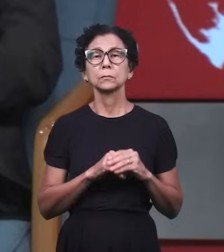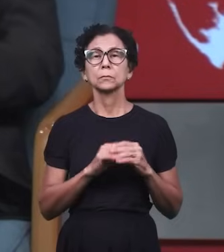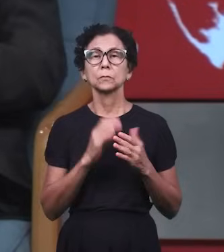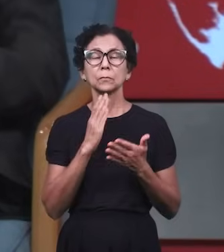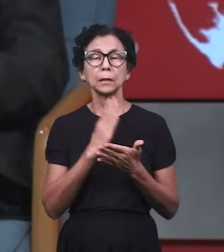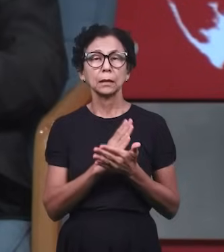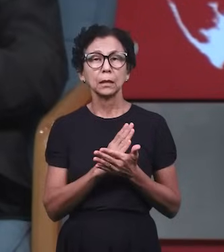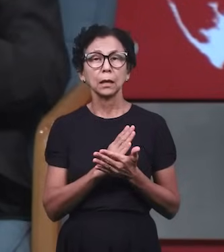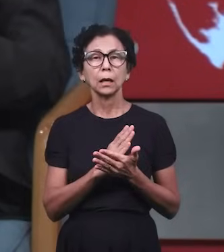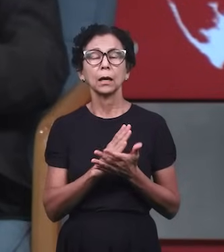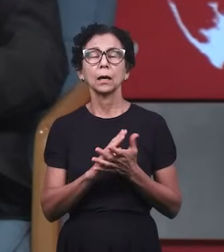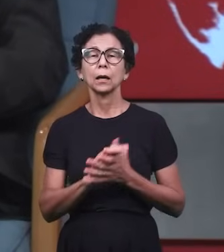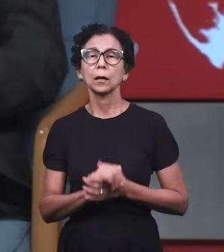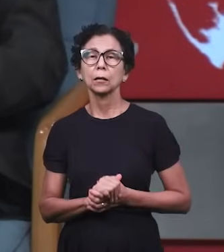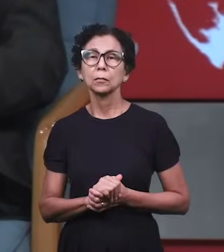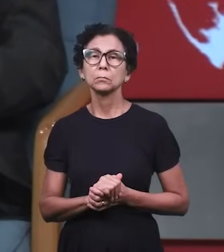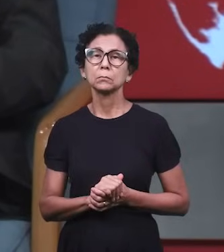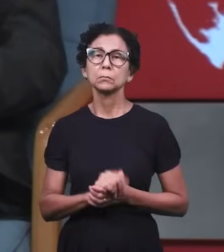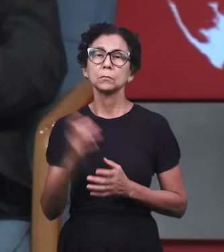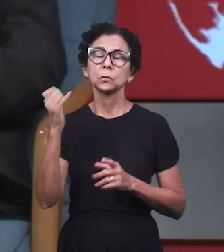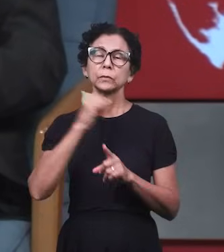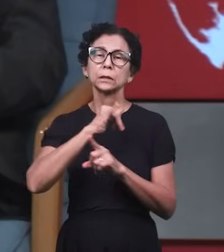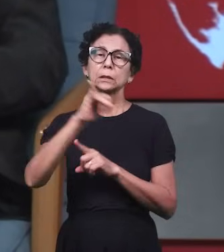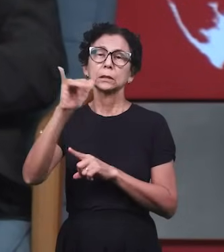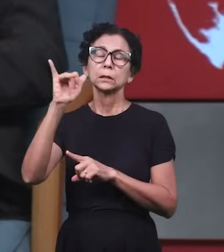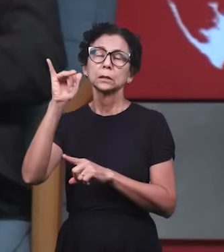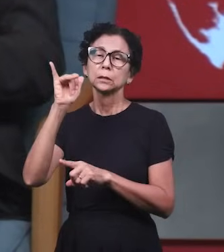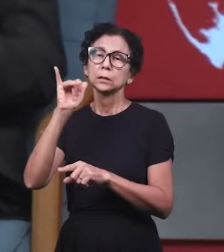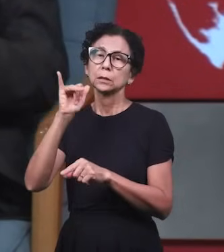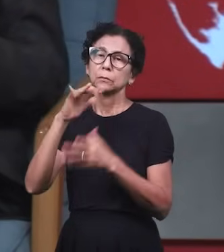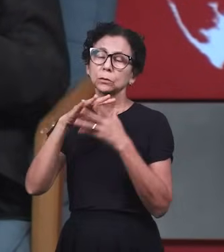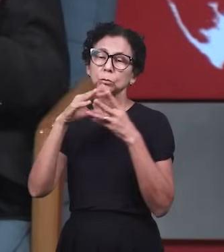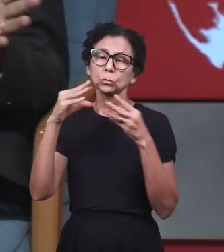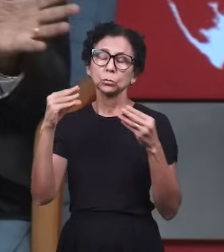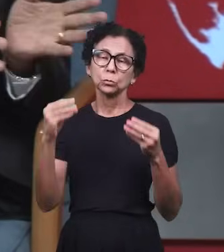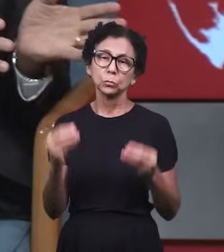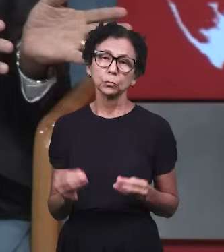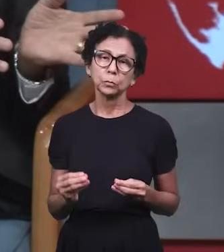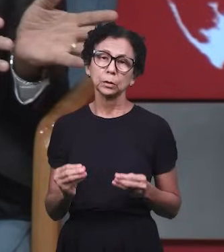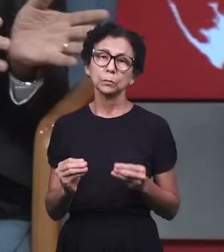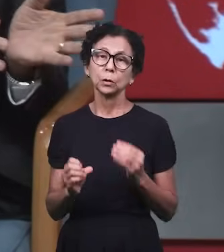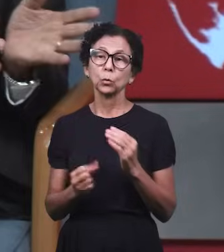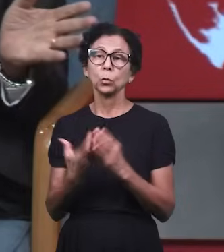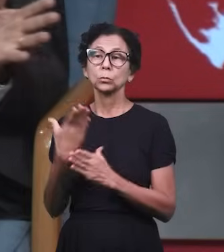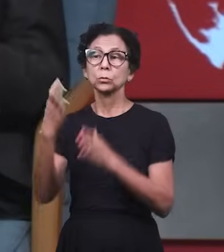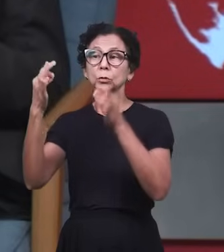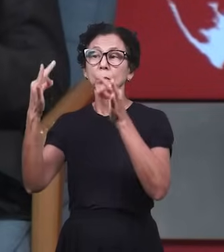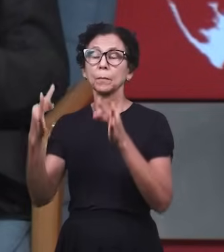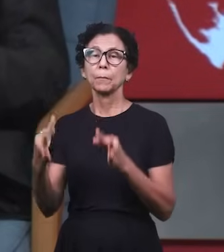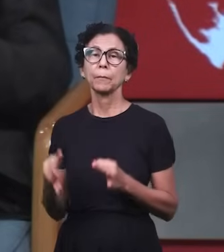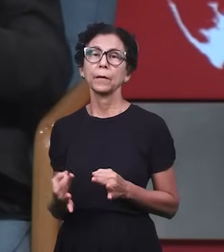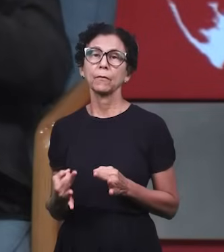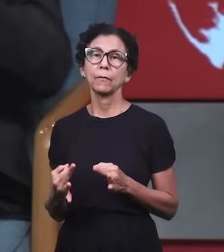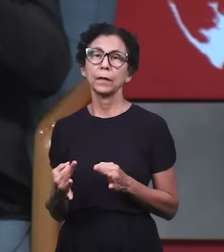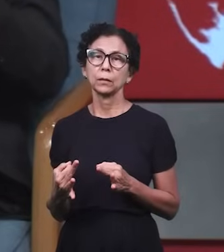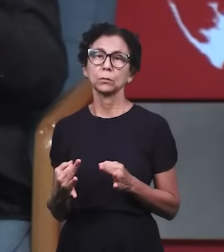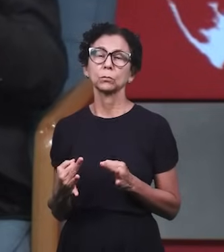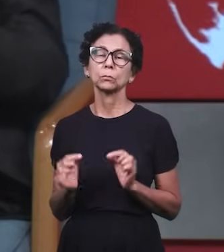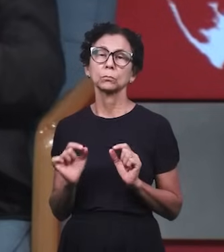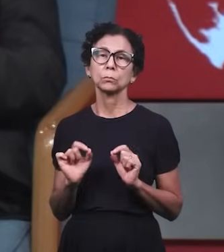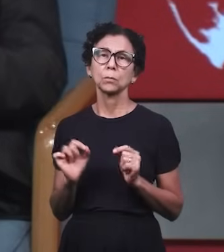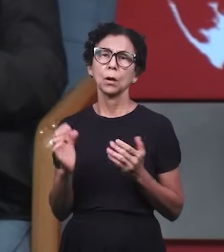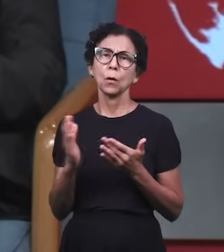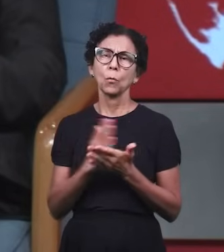conhecemos, em parte profetizamos, mas quando vier o que é perfeito, então o que é em parte será aniquilado. Eles usam